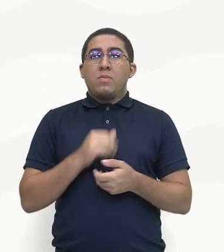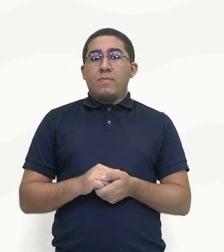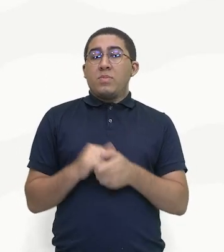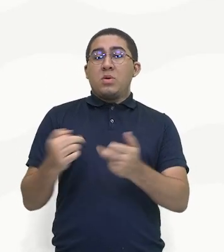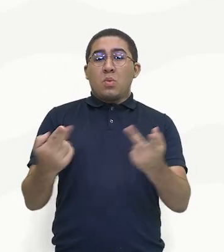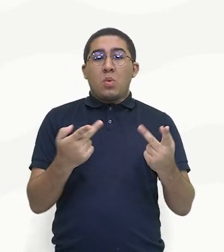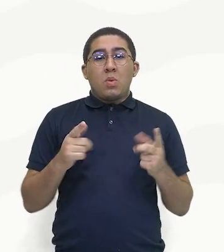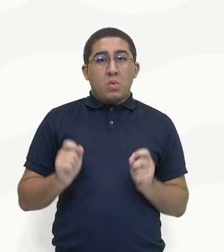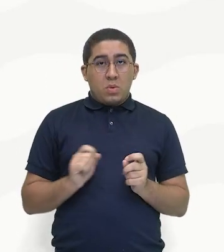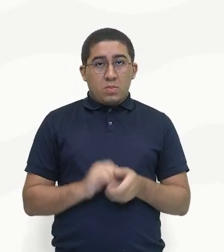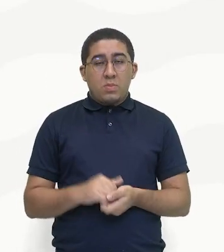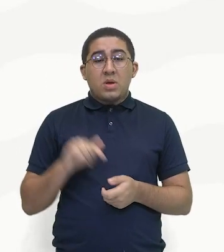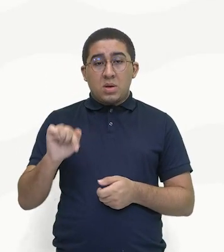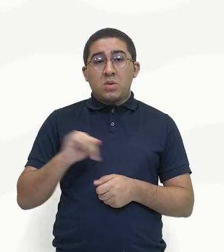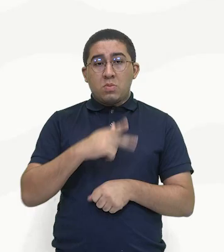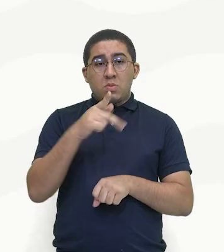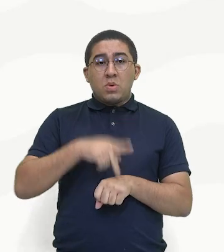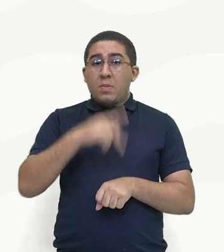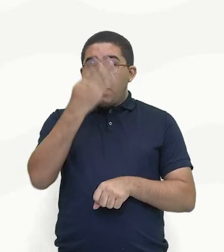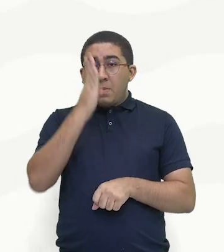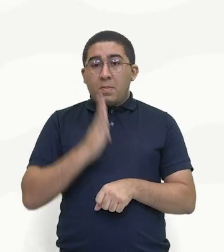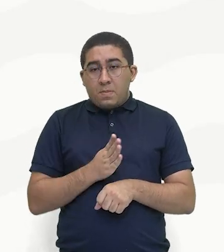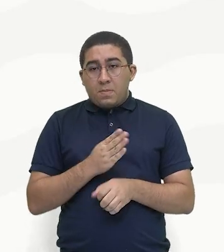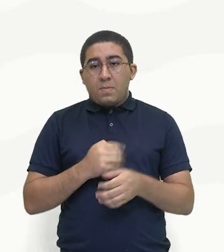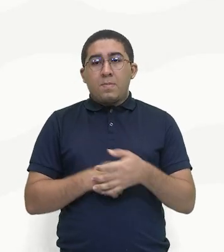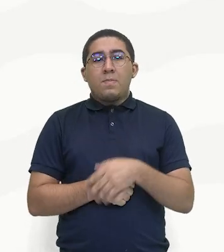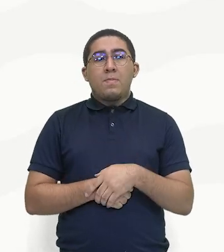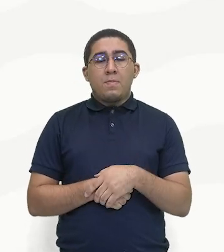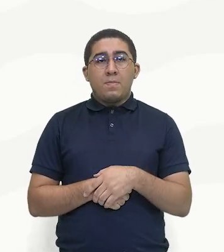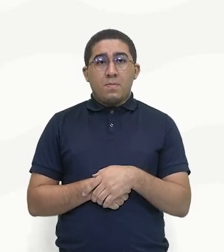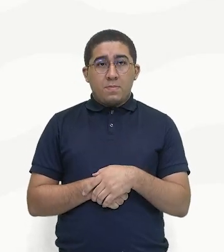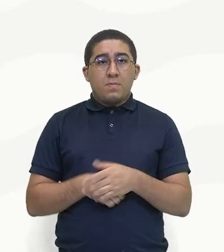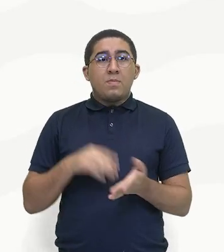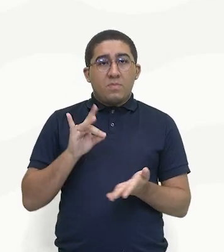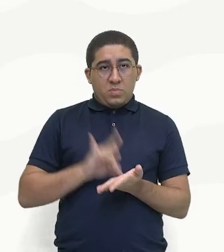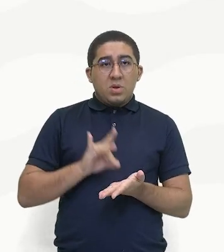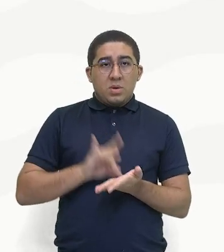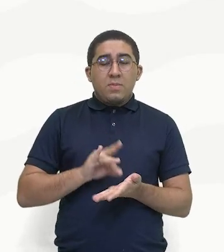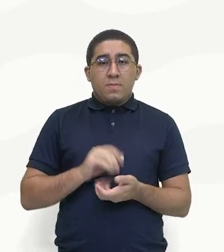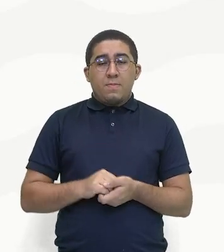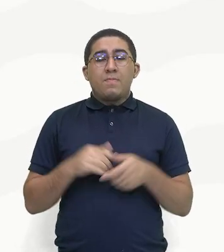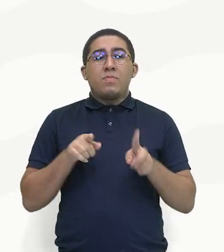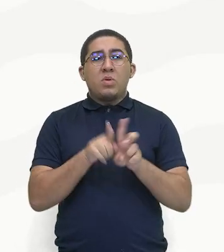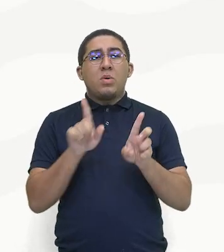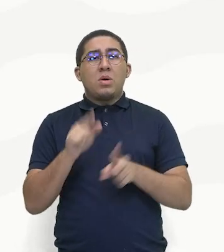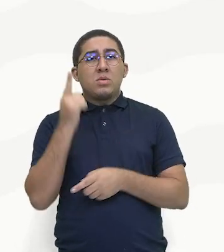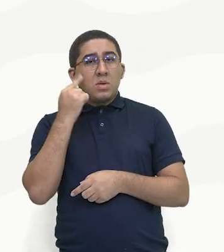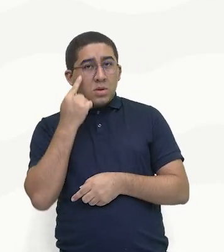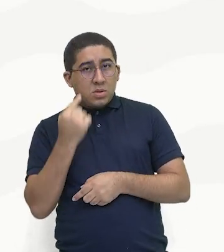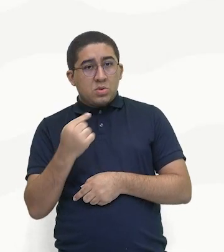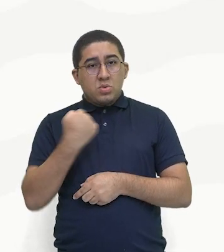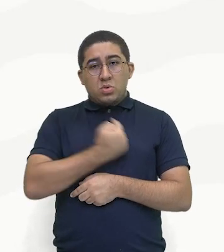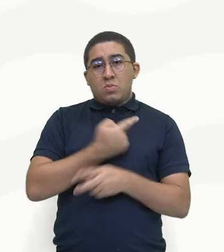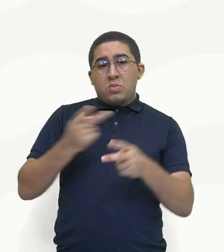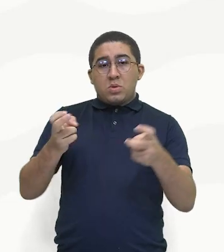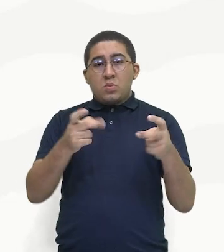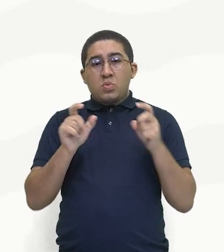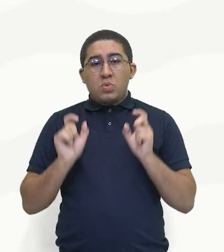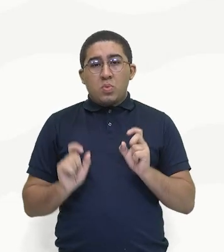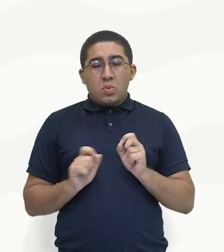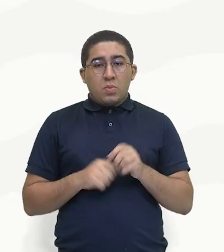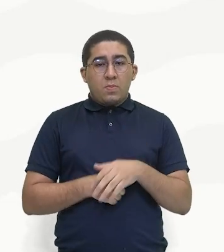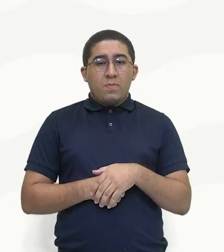como aqui no Brasil, professor. É isso mesmo, mestre. É interessante, então, a gente ver